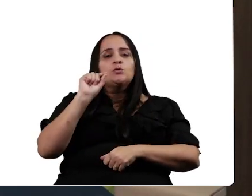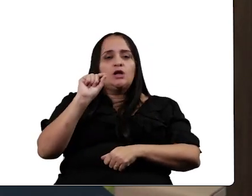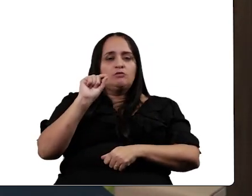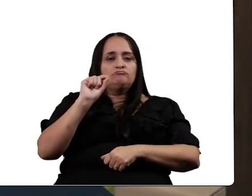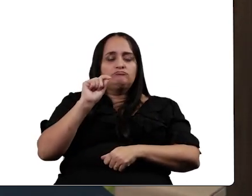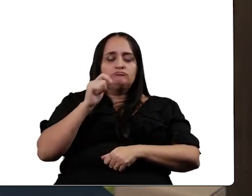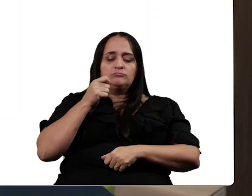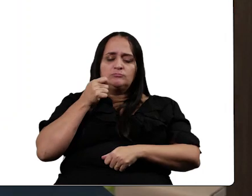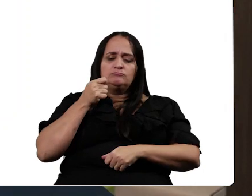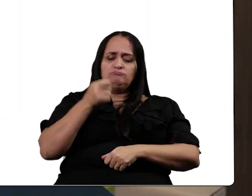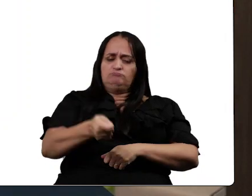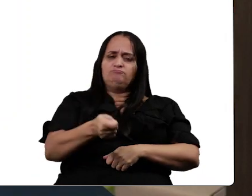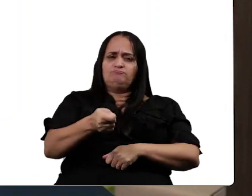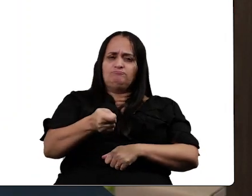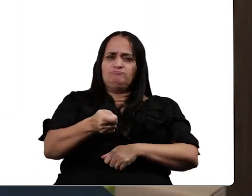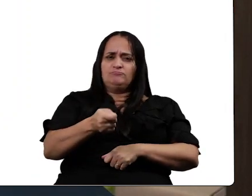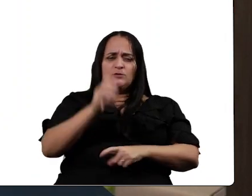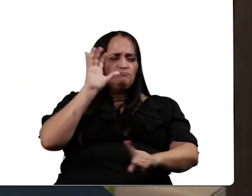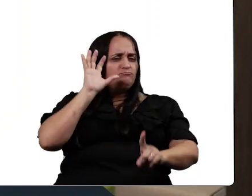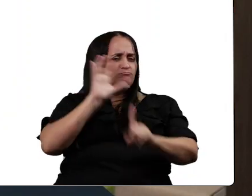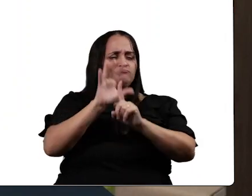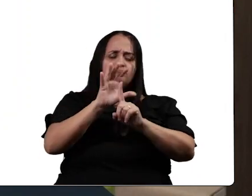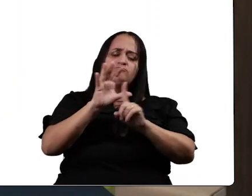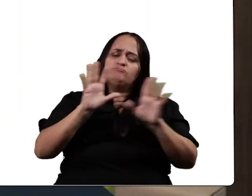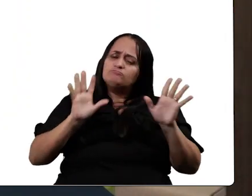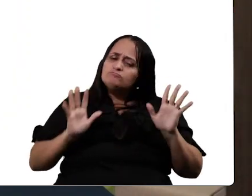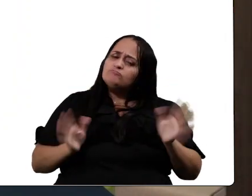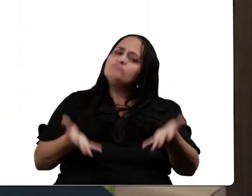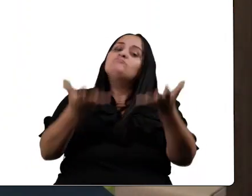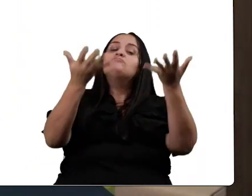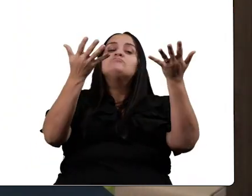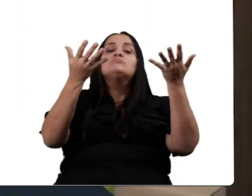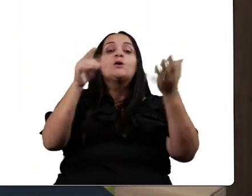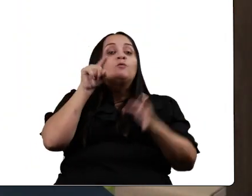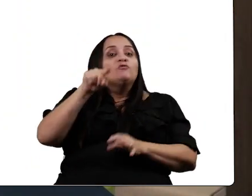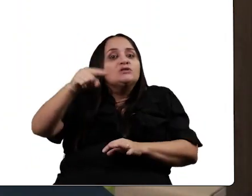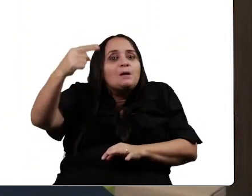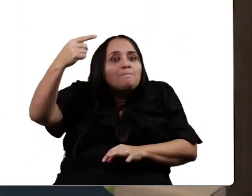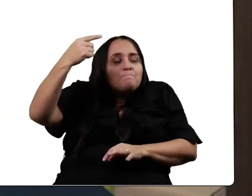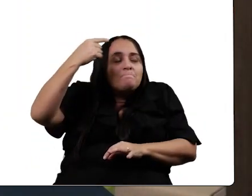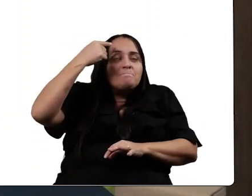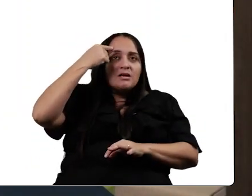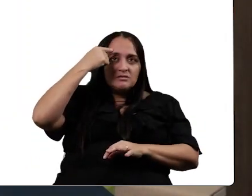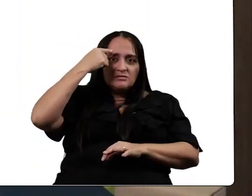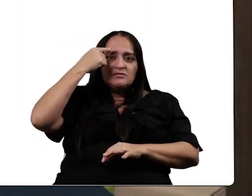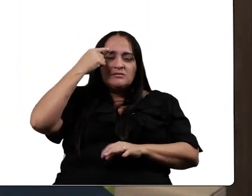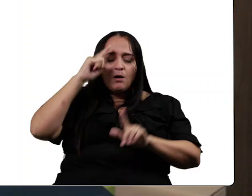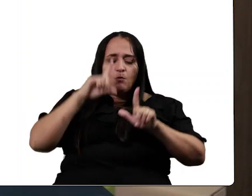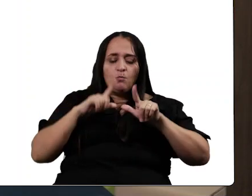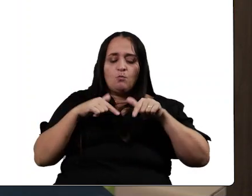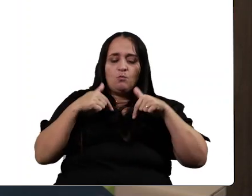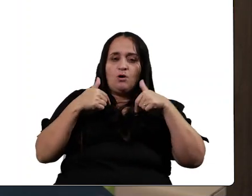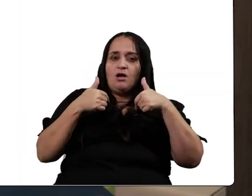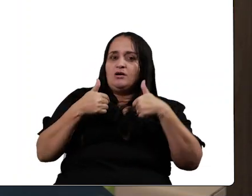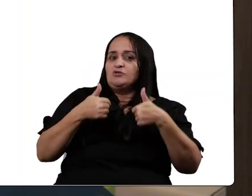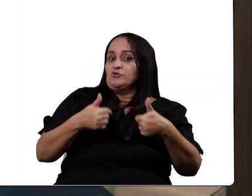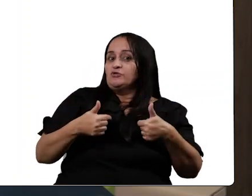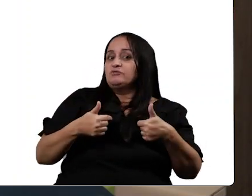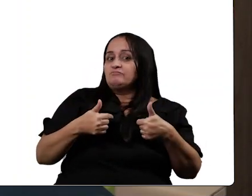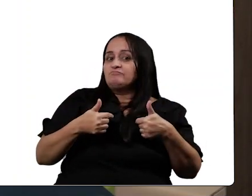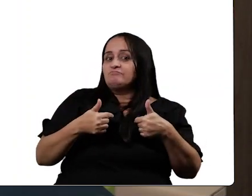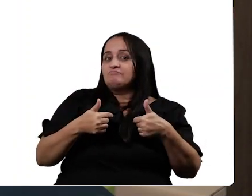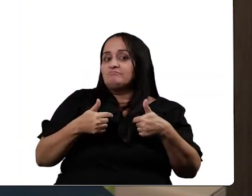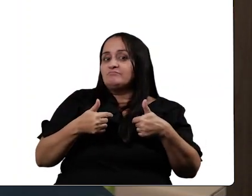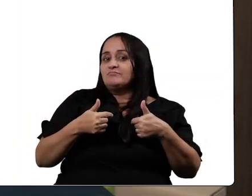te intimidar, te motivar, te fazer pensar a respeito ou agir